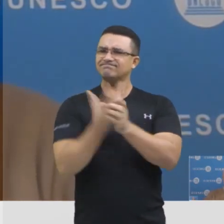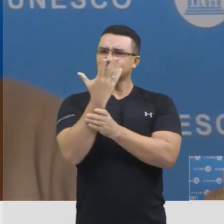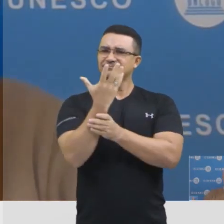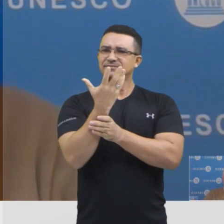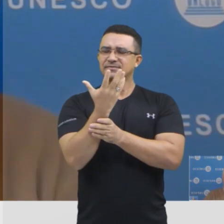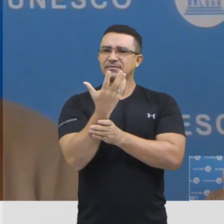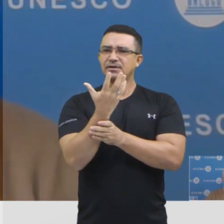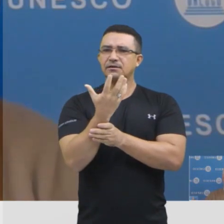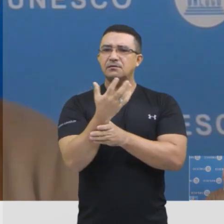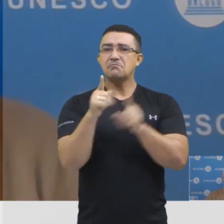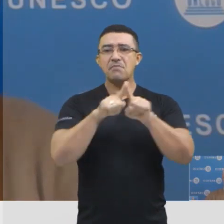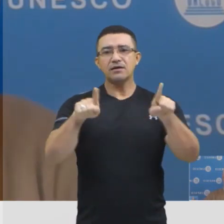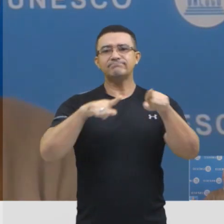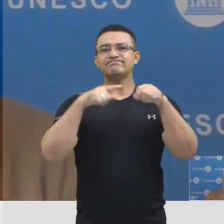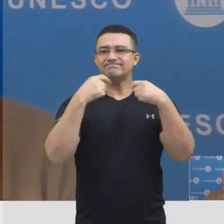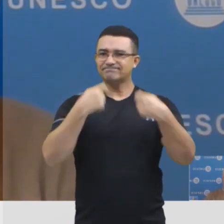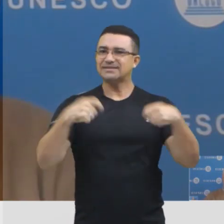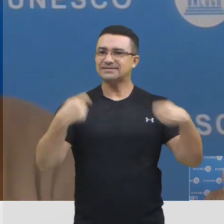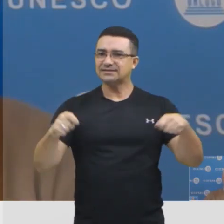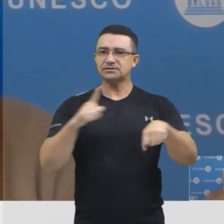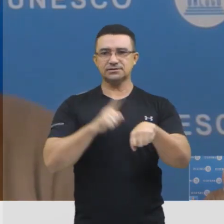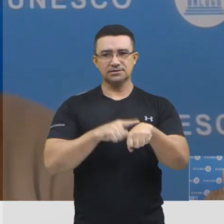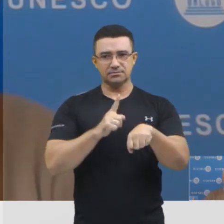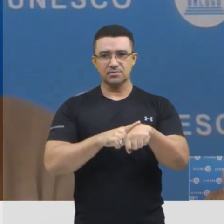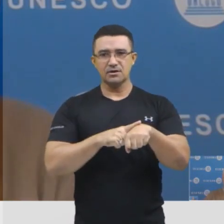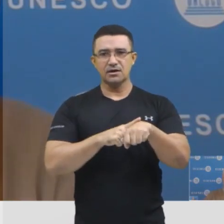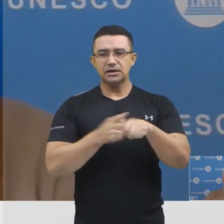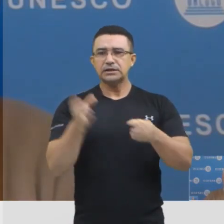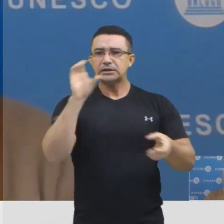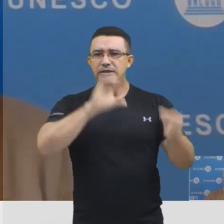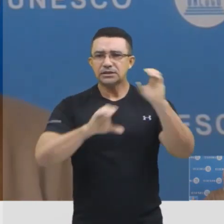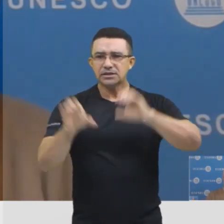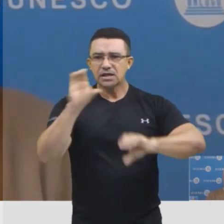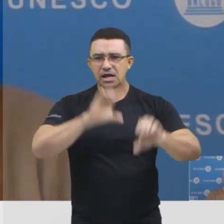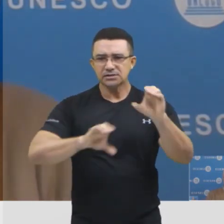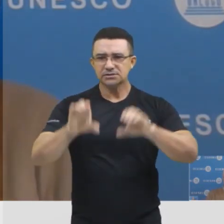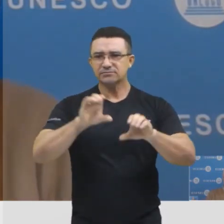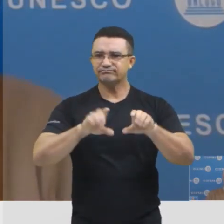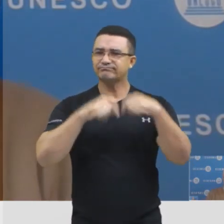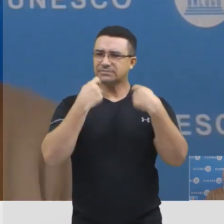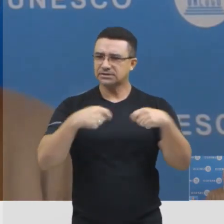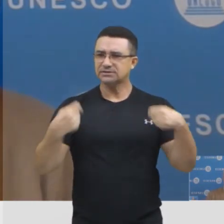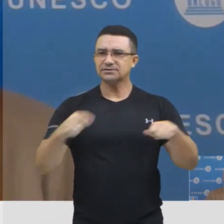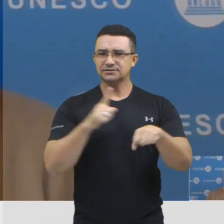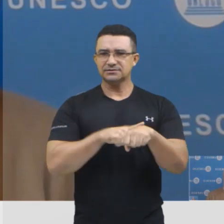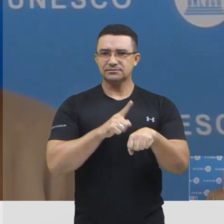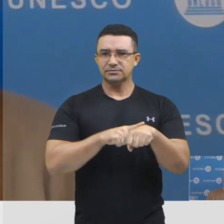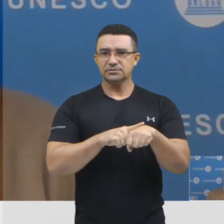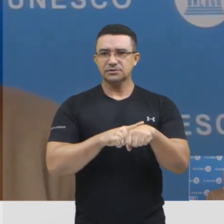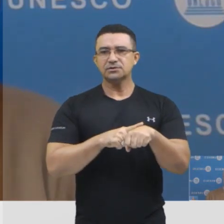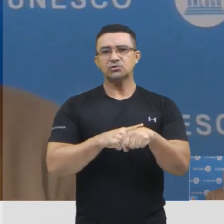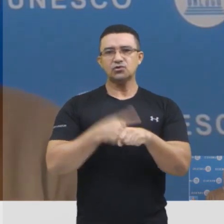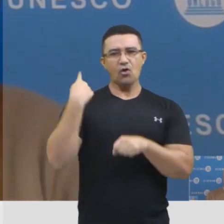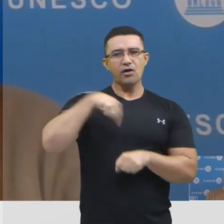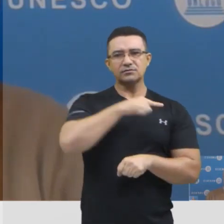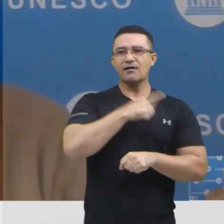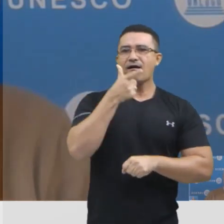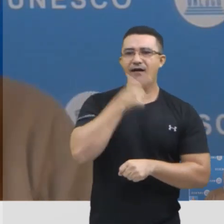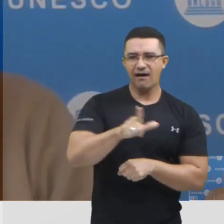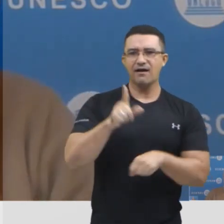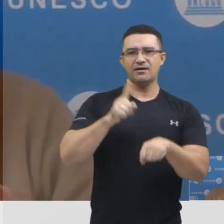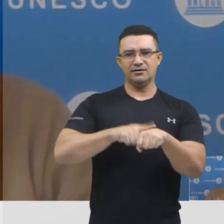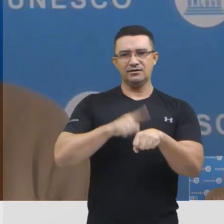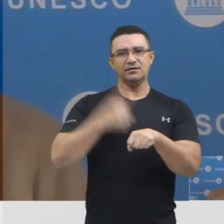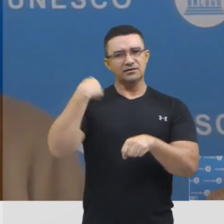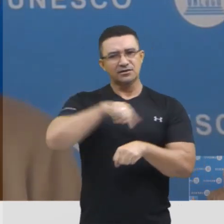elas necessitam de tempo. A ciência necessita de tempo. Ora, é esse tempo que nós estamos a ganhar é esse tempo